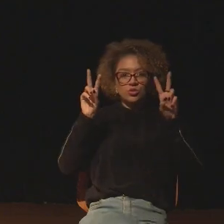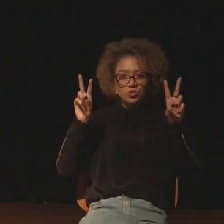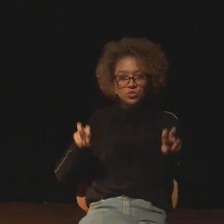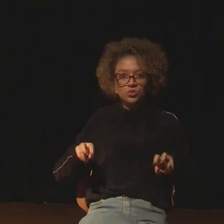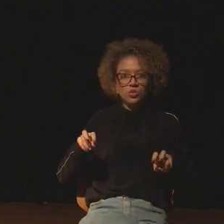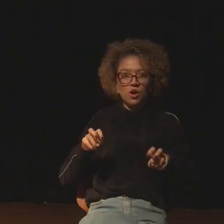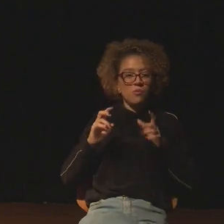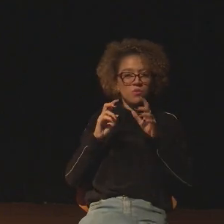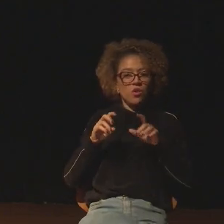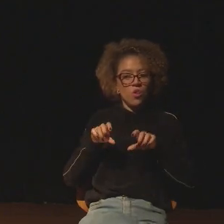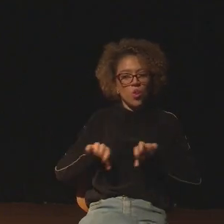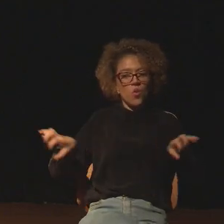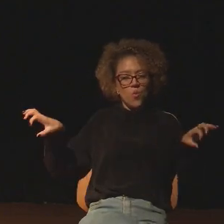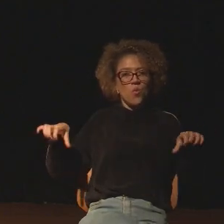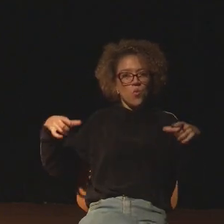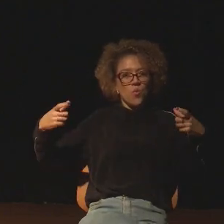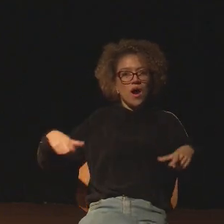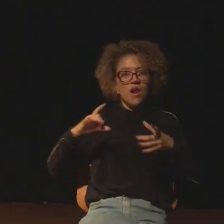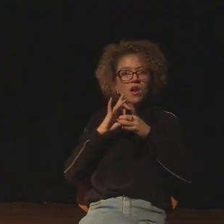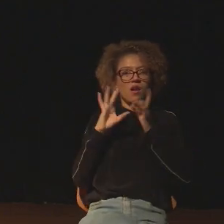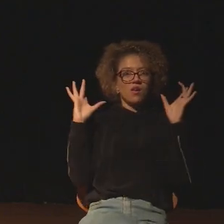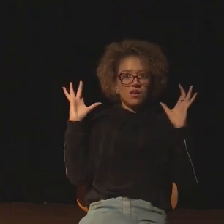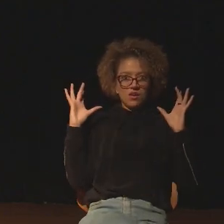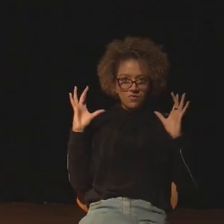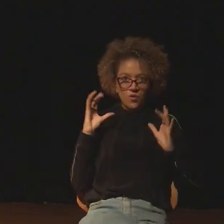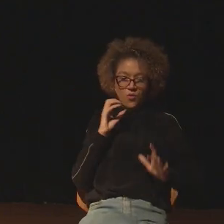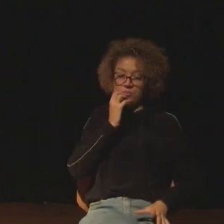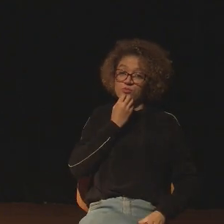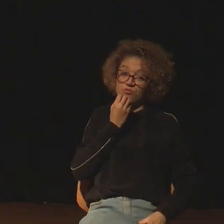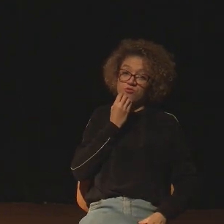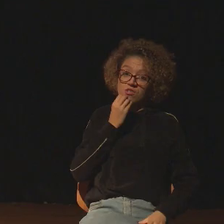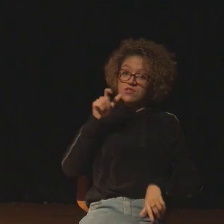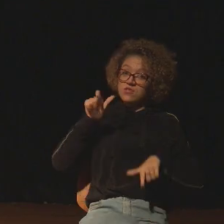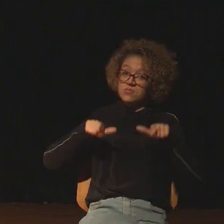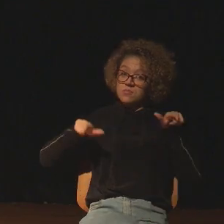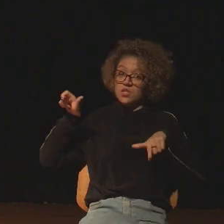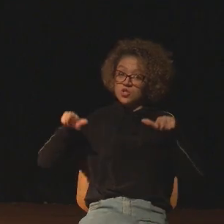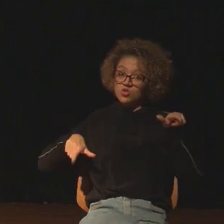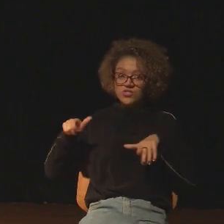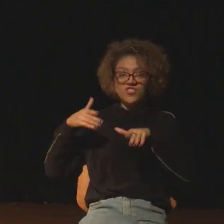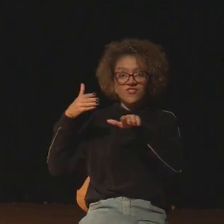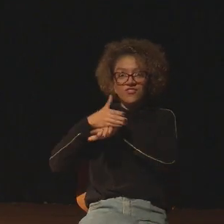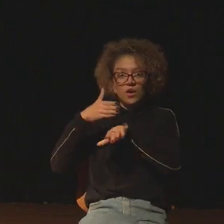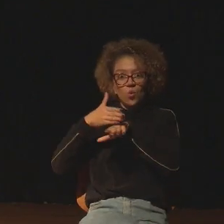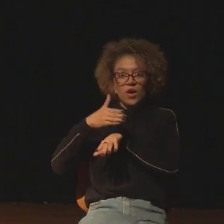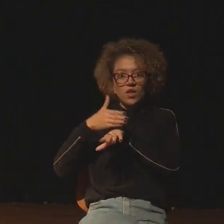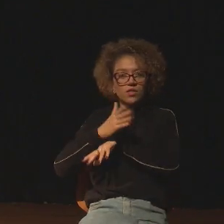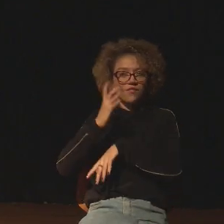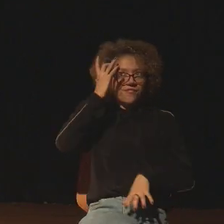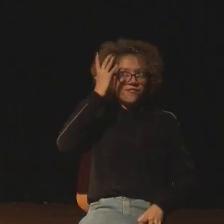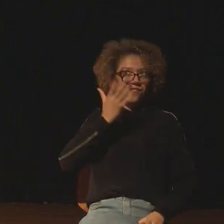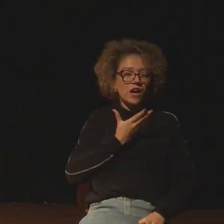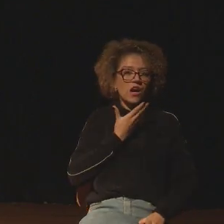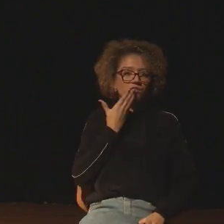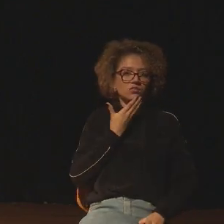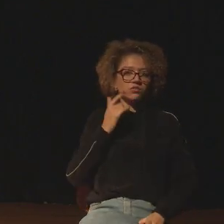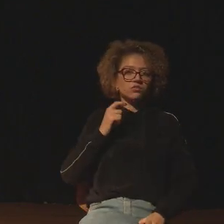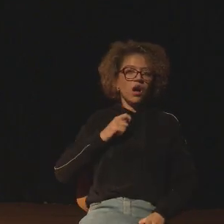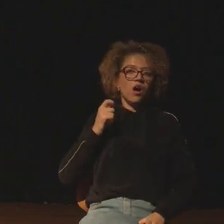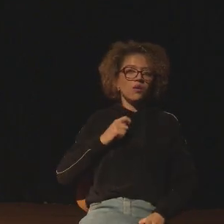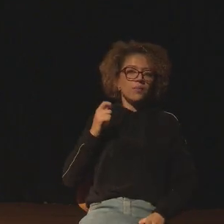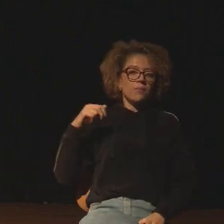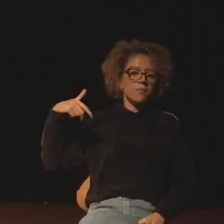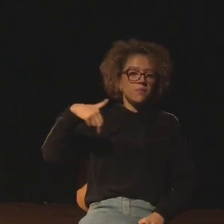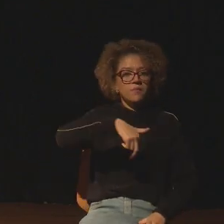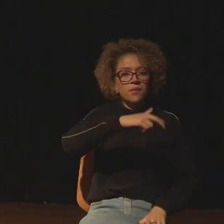vão livre, uma expansão desse uso aqui para as pessoas que frequentam isso, mas não só. Né, para ele, acho que ele tem um caráter de trazer